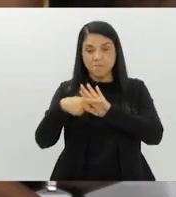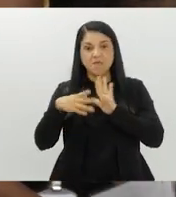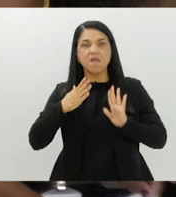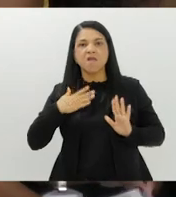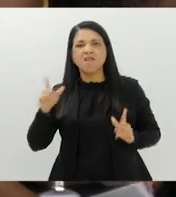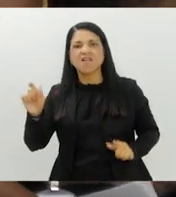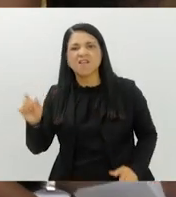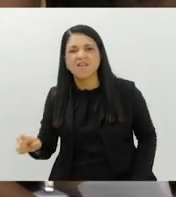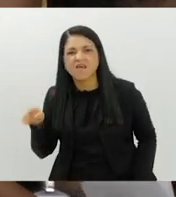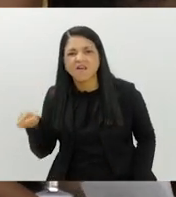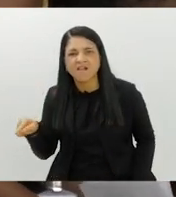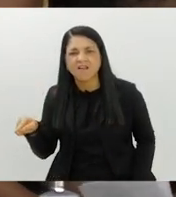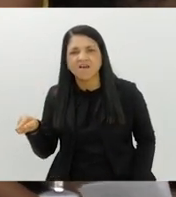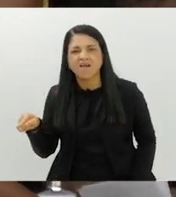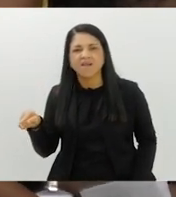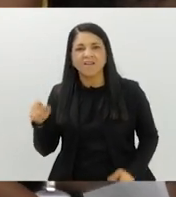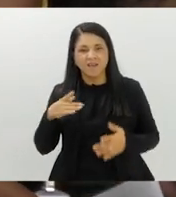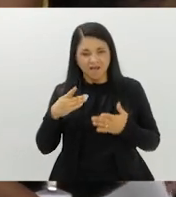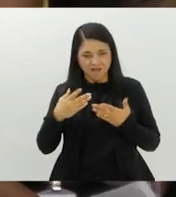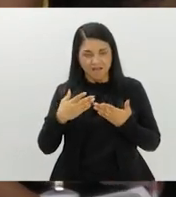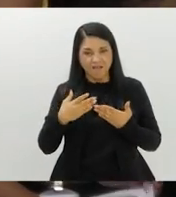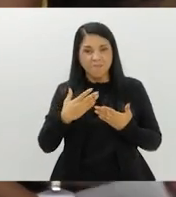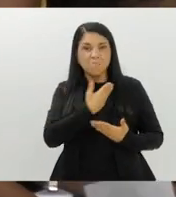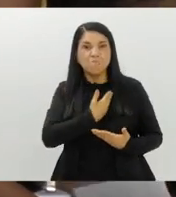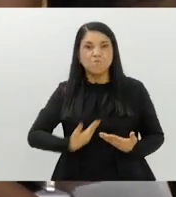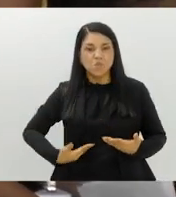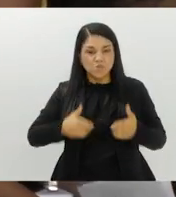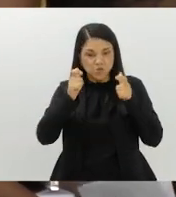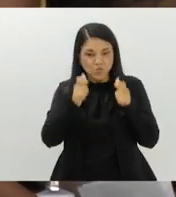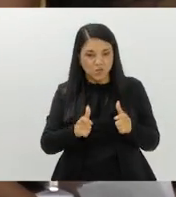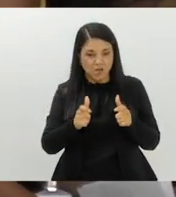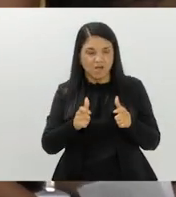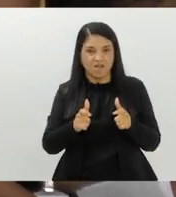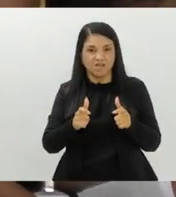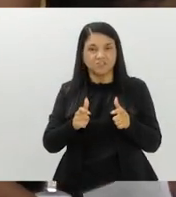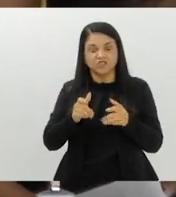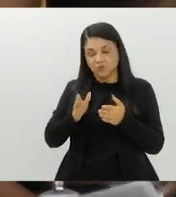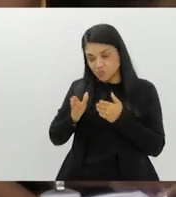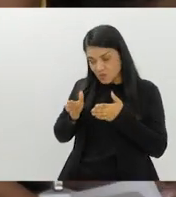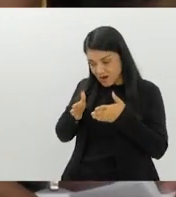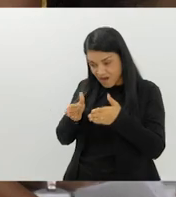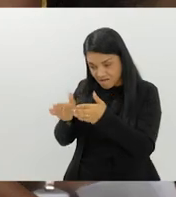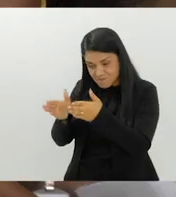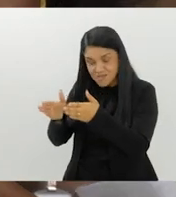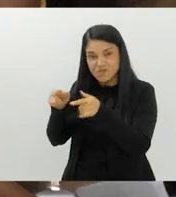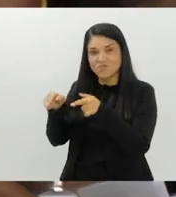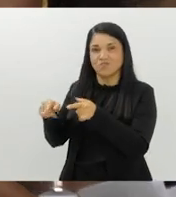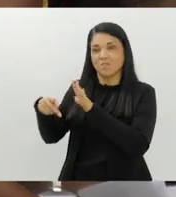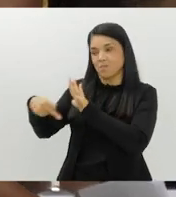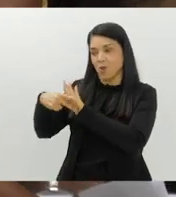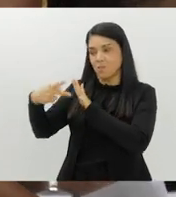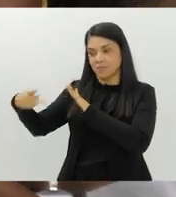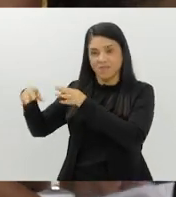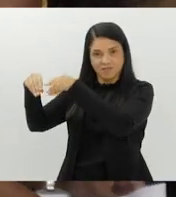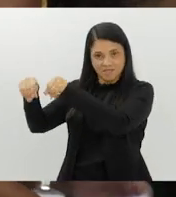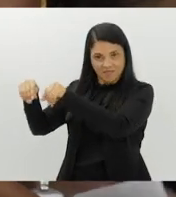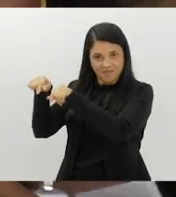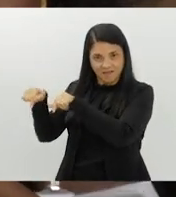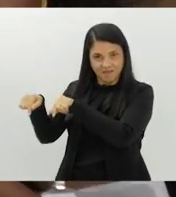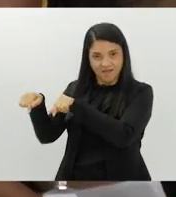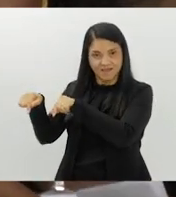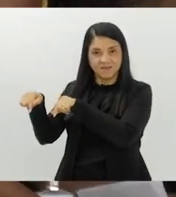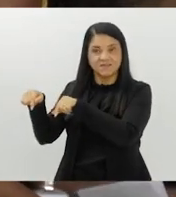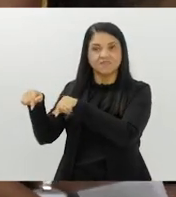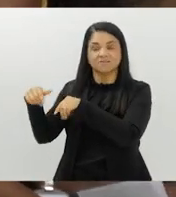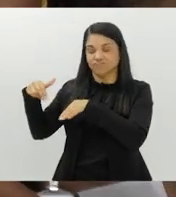dele, era uma parte pública, a única coisa dele era um servidão, que tinha que passar por ali para chegar aonde